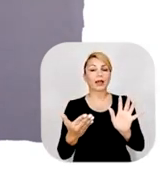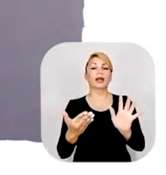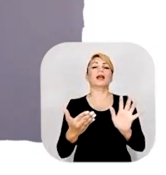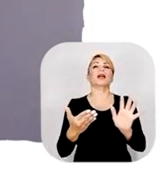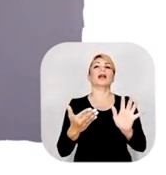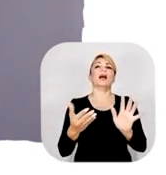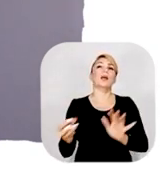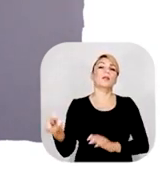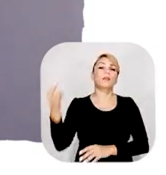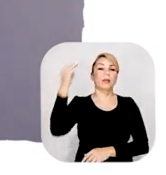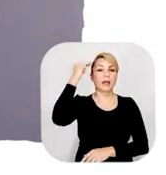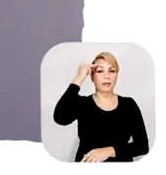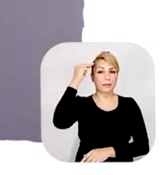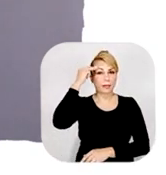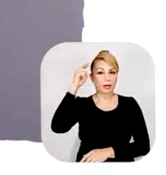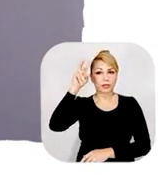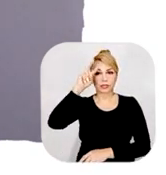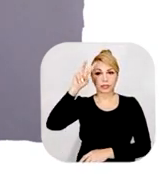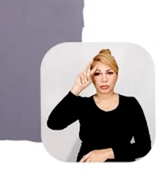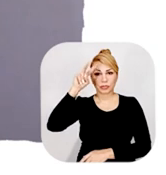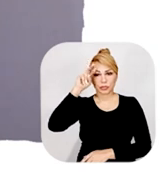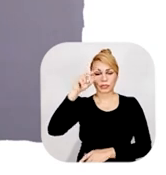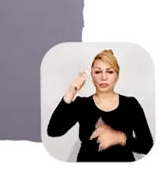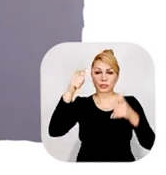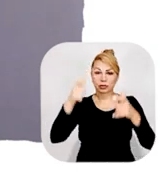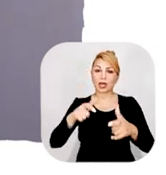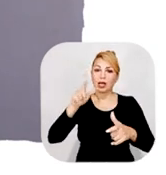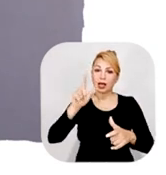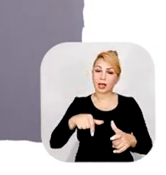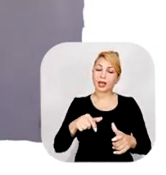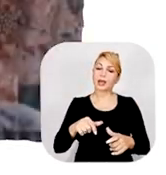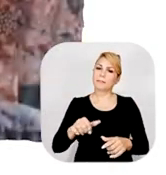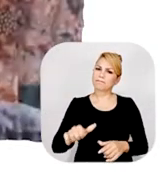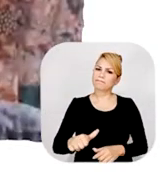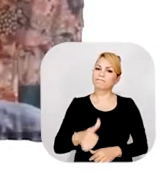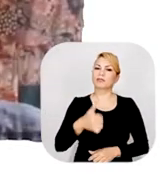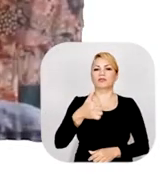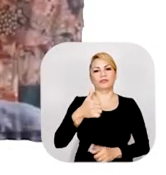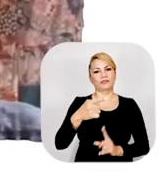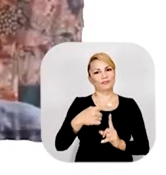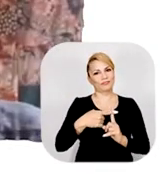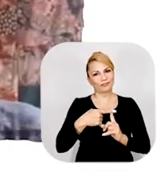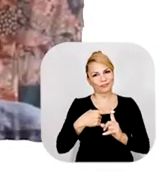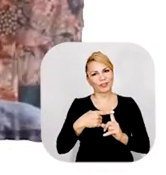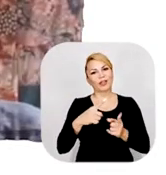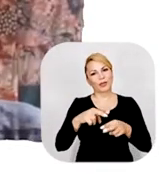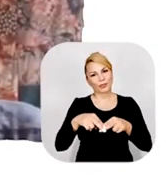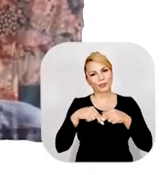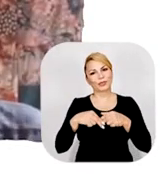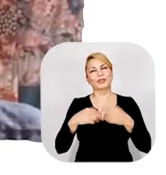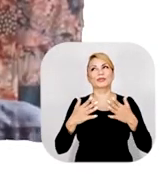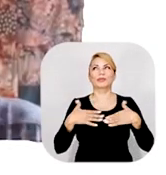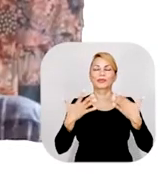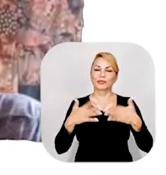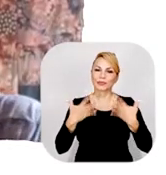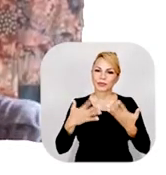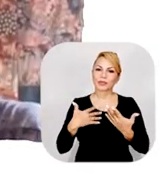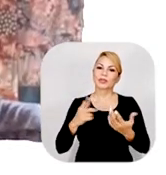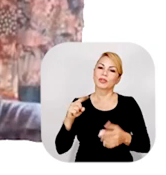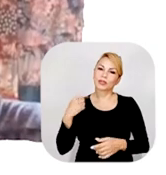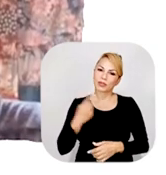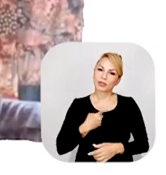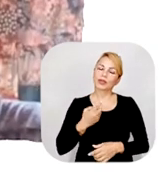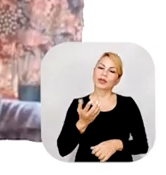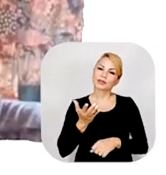histórica de um lugar é sempre positivo, né? Então, por isso, eu estou contente que estamos levando isso para o